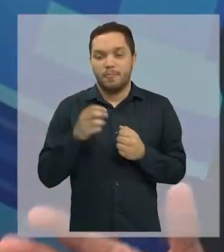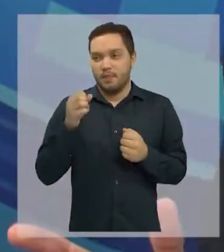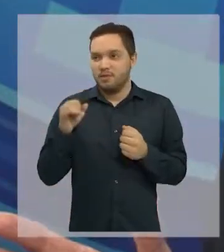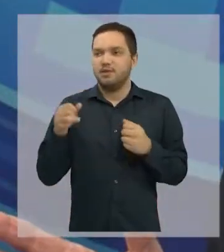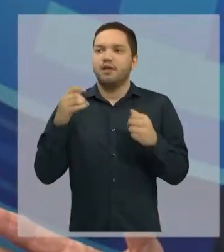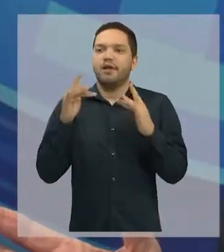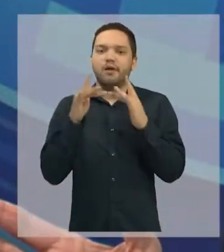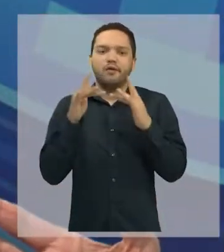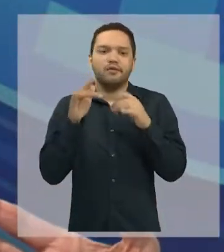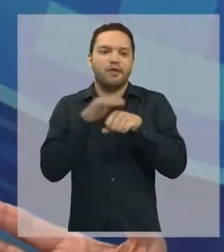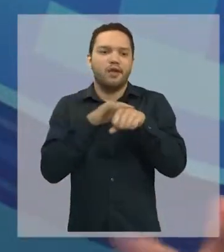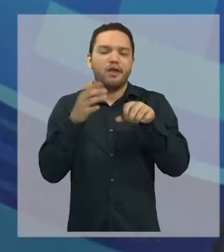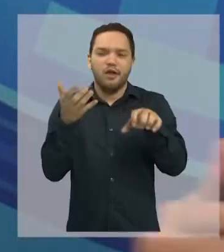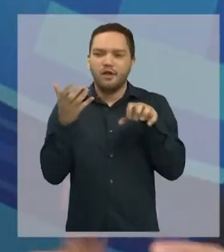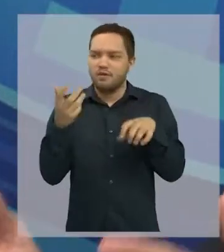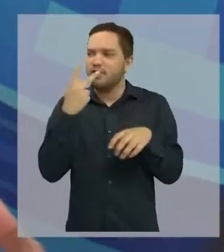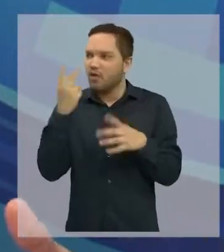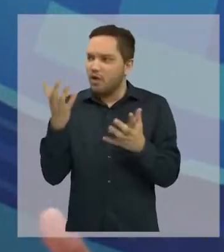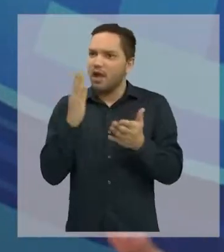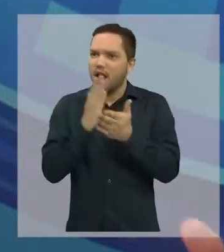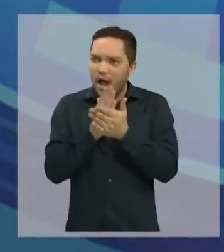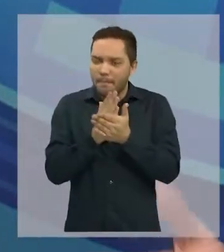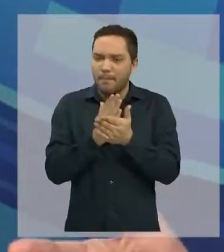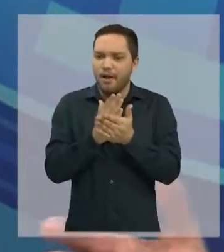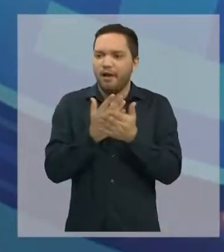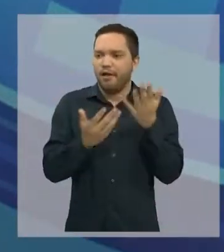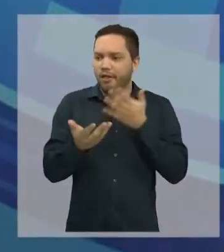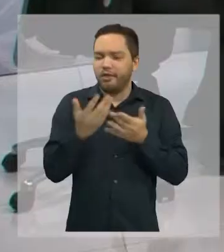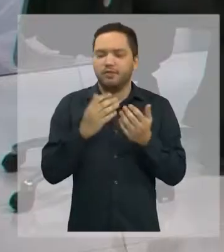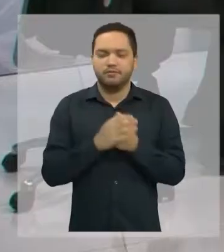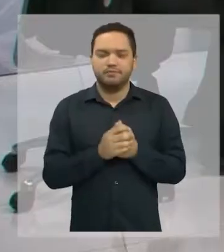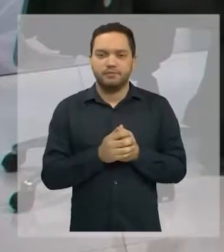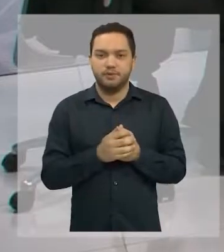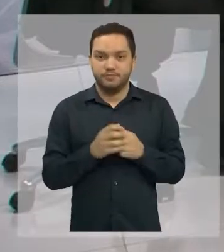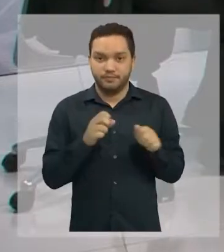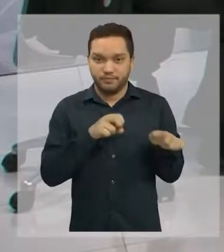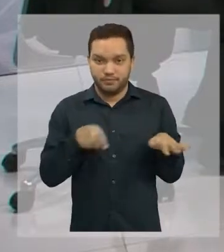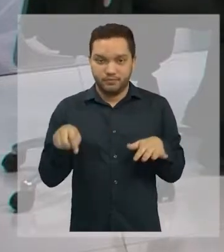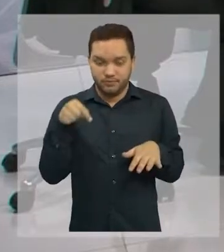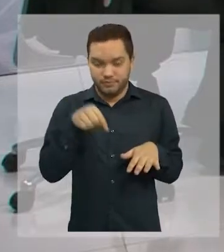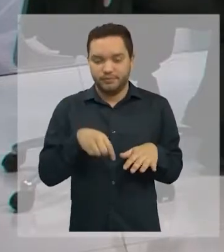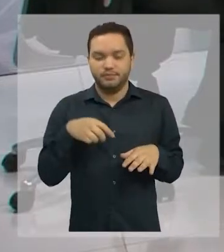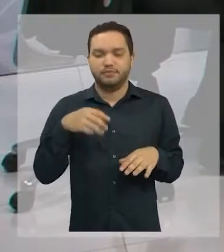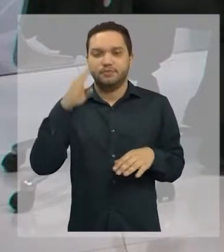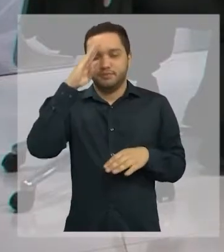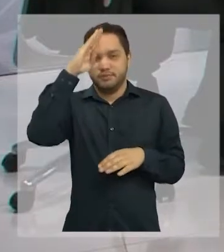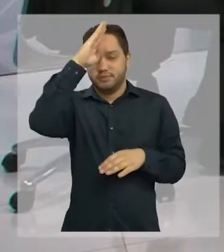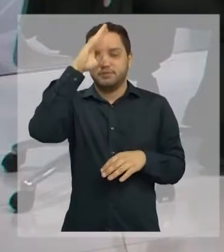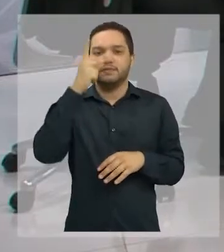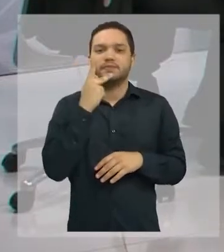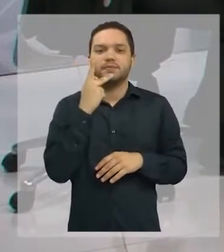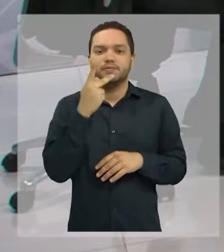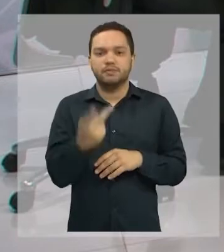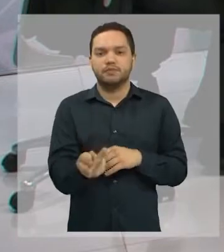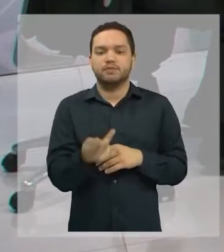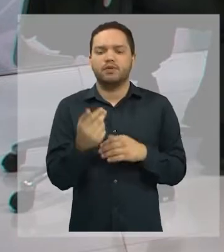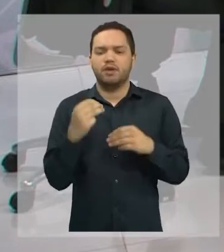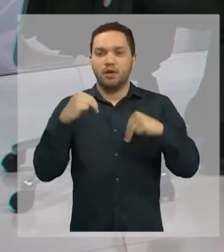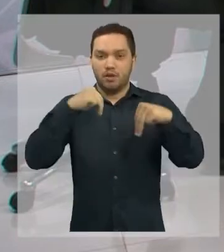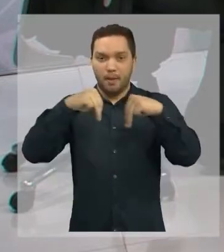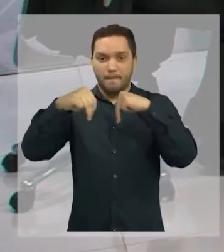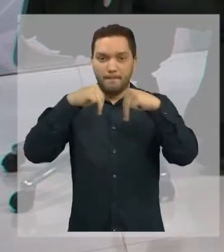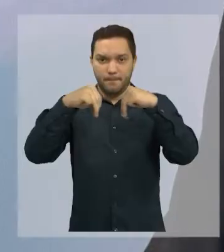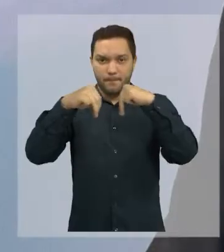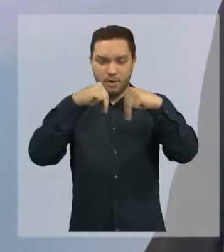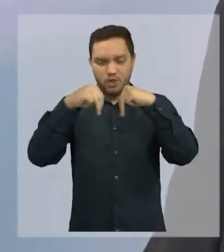romper com isso. E agora está praticando isso de novo. Esta semana, Bolsonaro disse que ia tirar qualquer